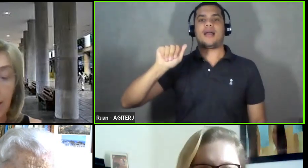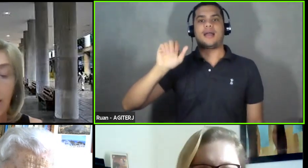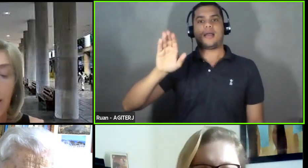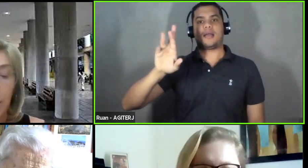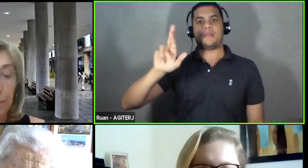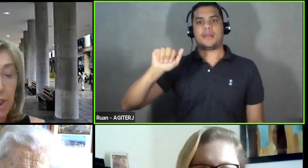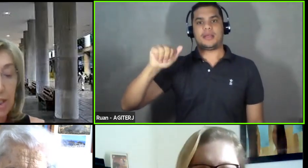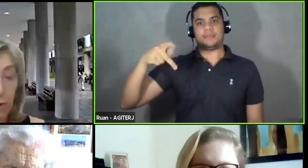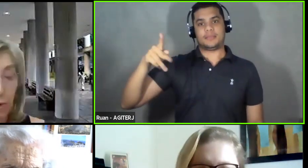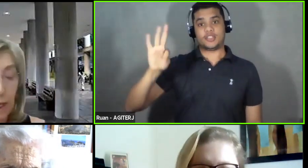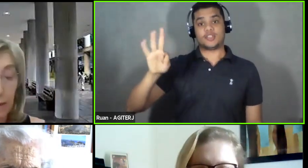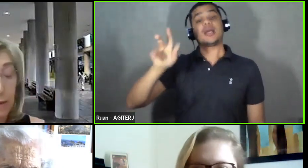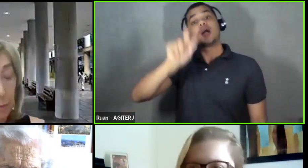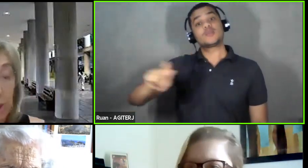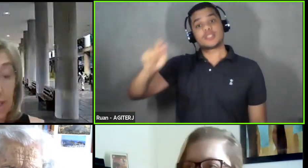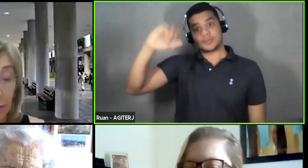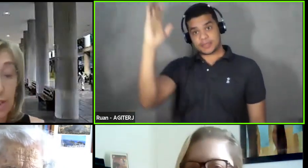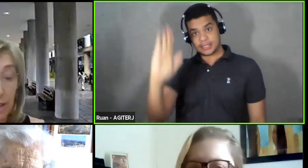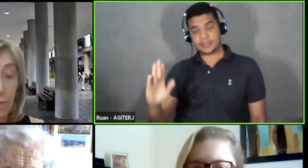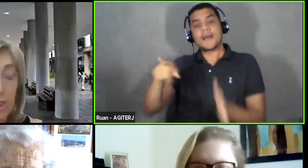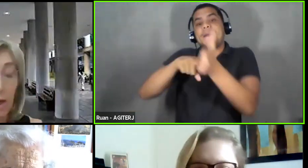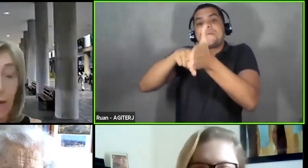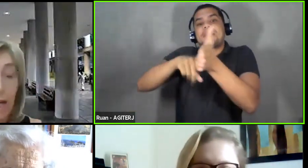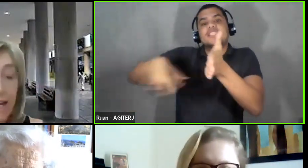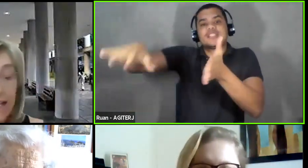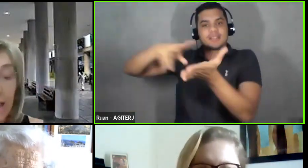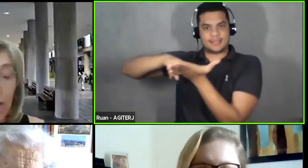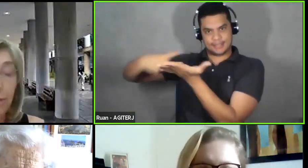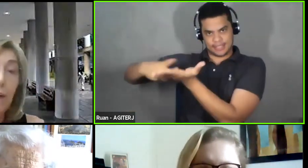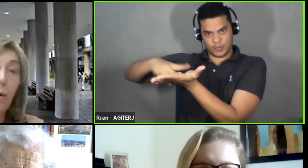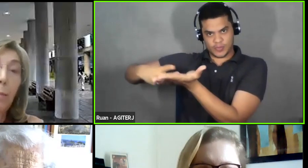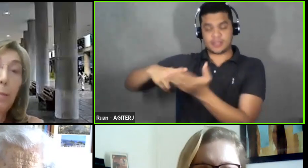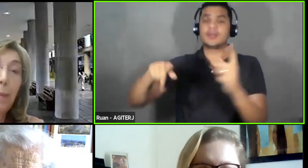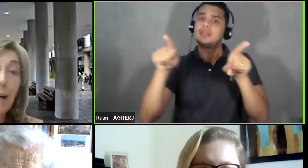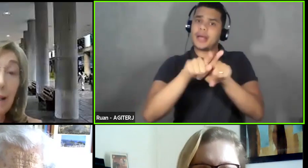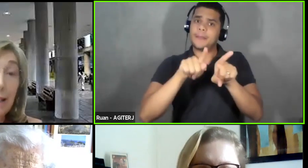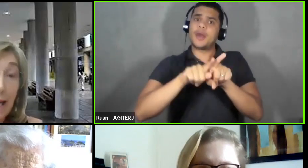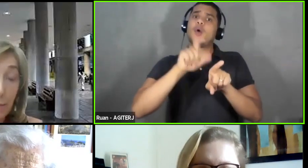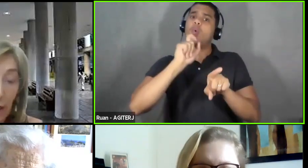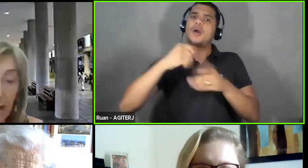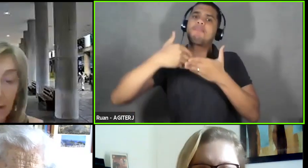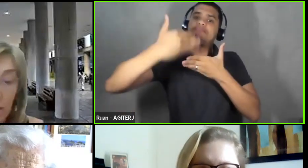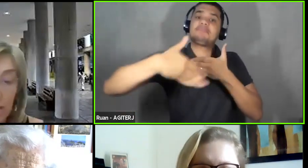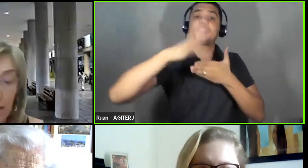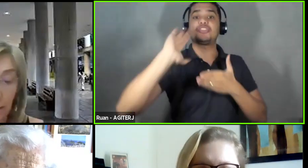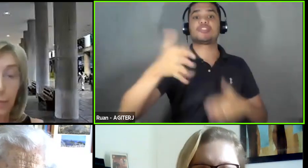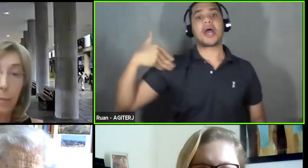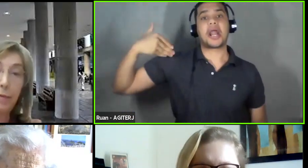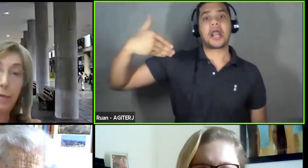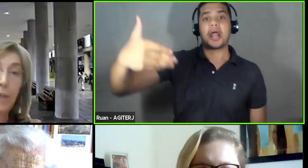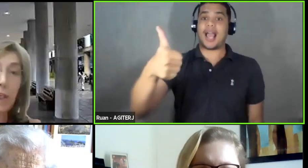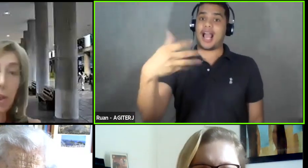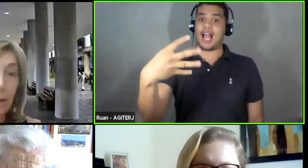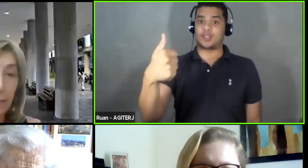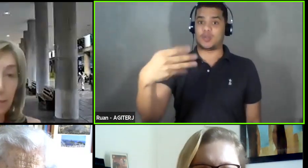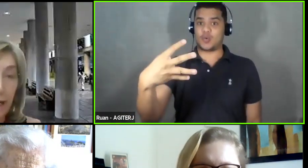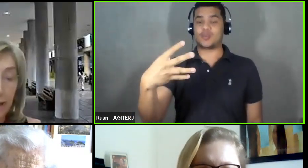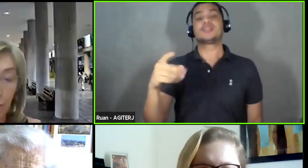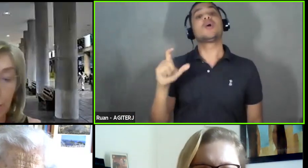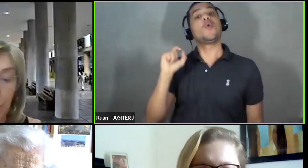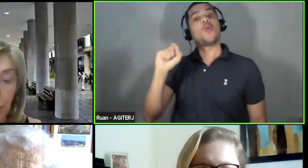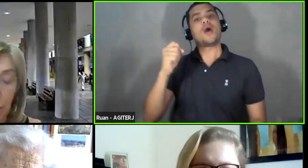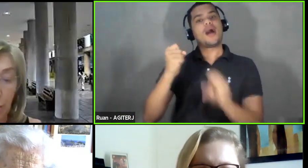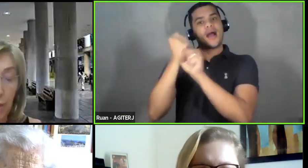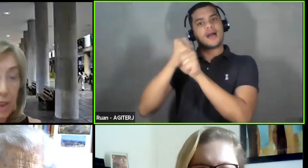Brasileira de Pesquisadores em Tradução, e que já vão para a 14ª edição, prevista